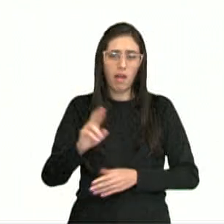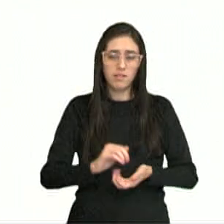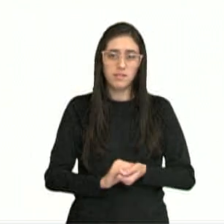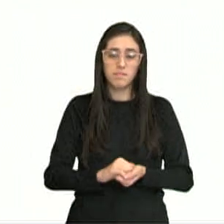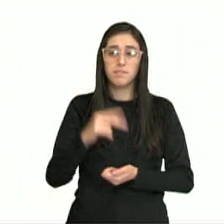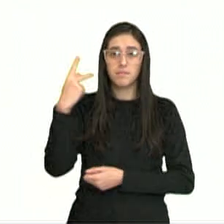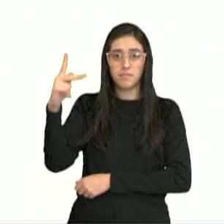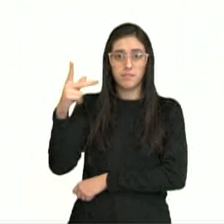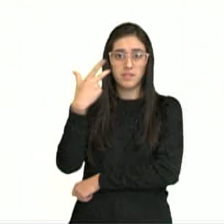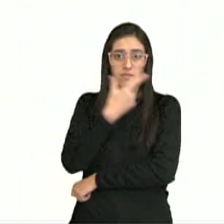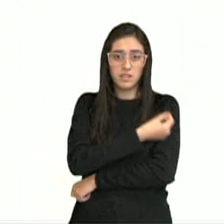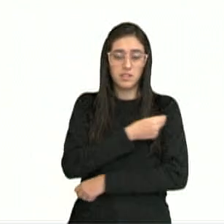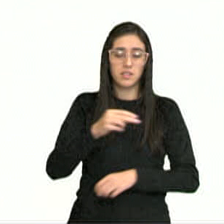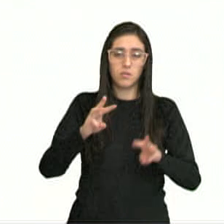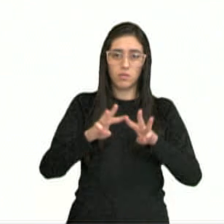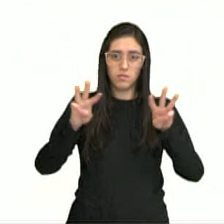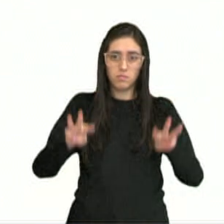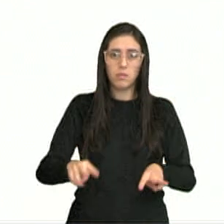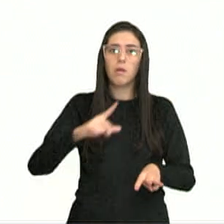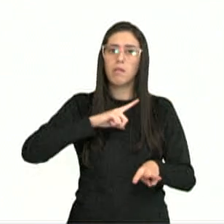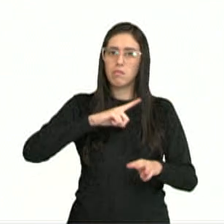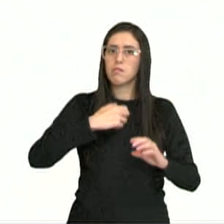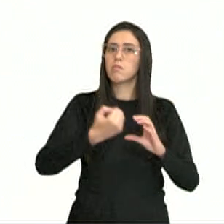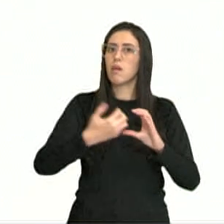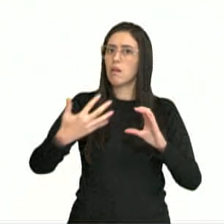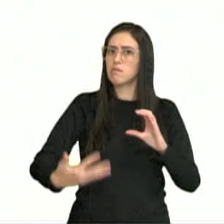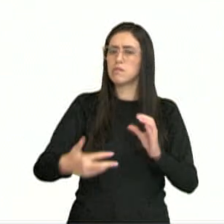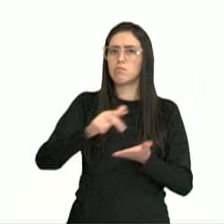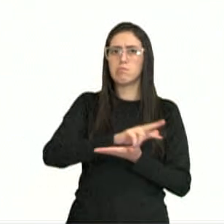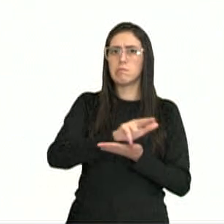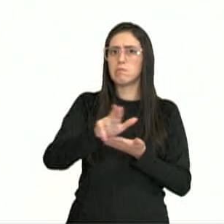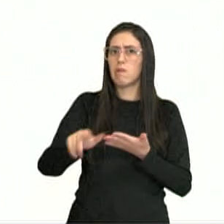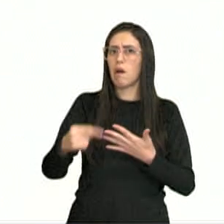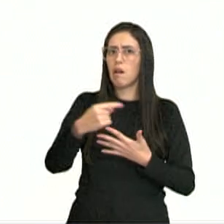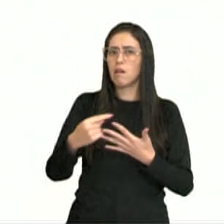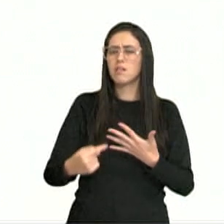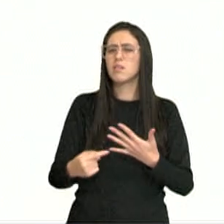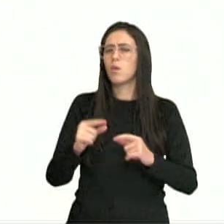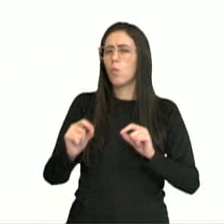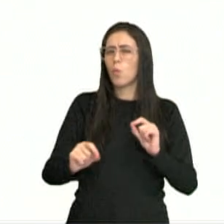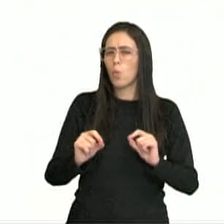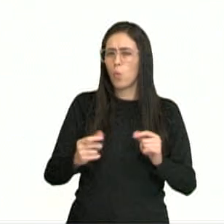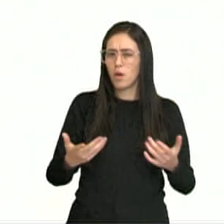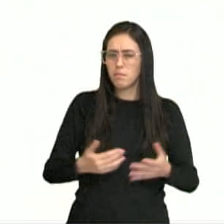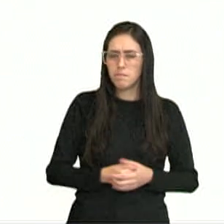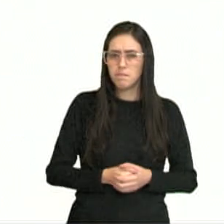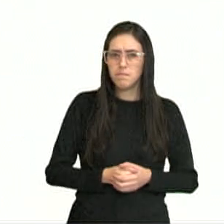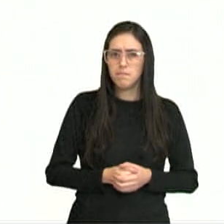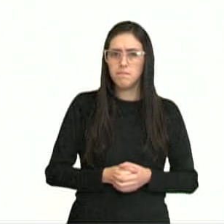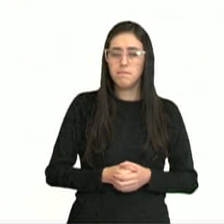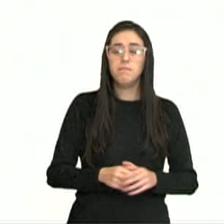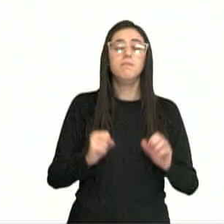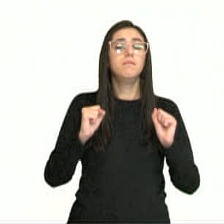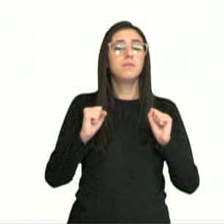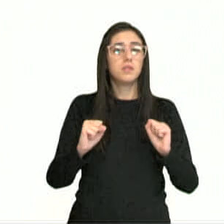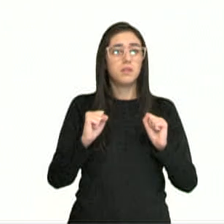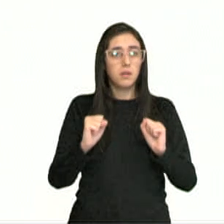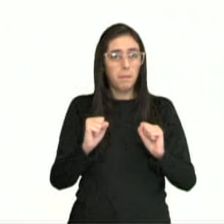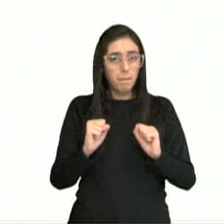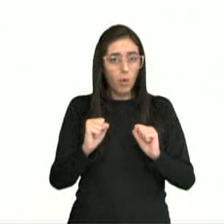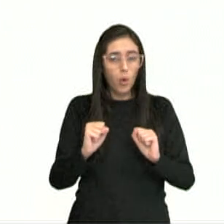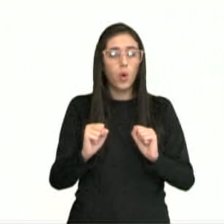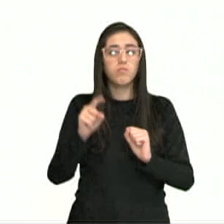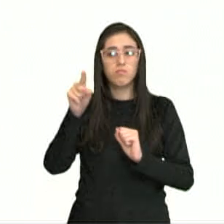tem características multifuncionais. Isso quer dizer que pode ser